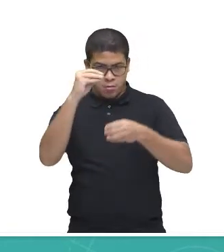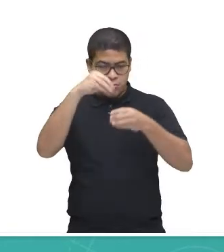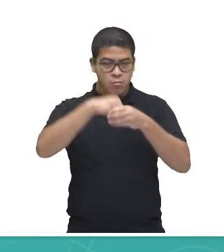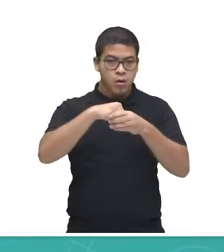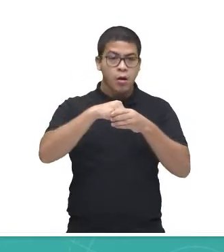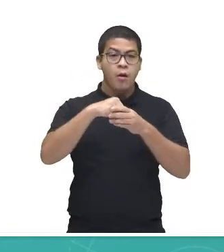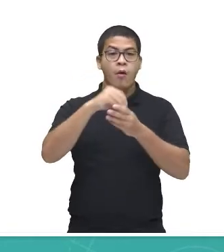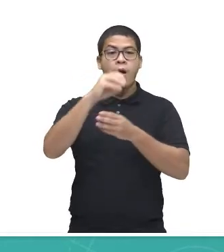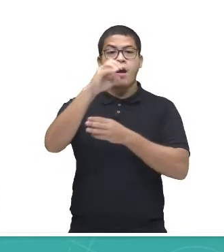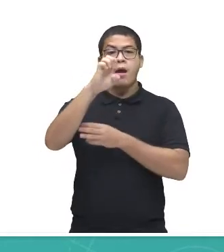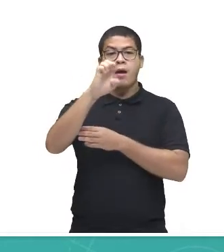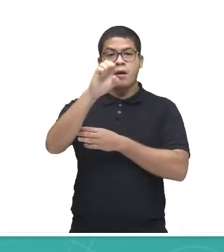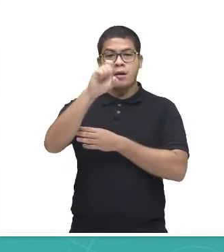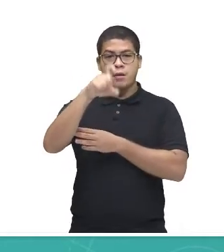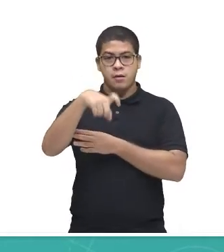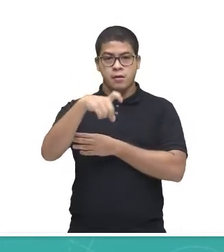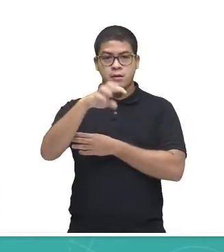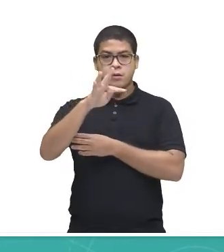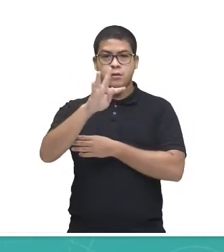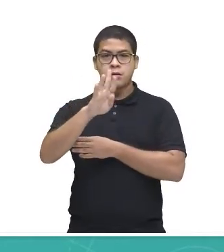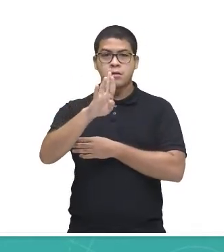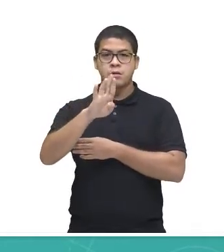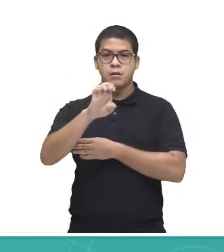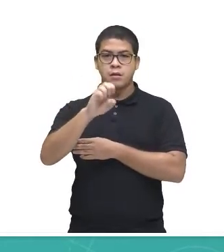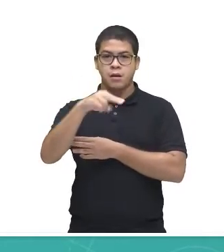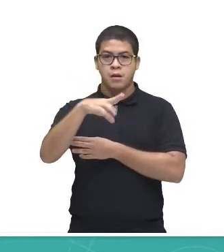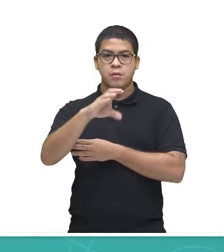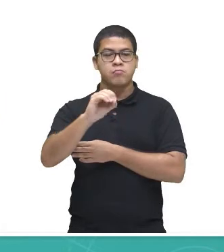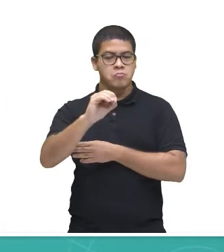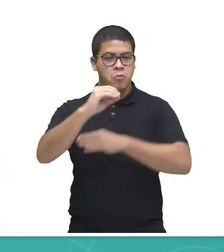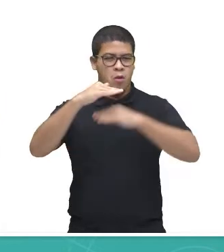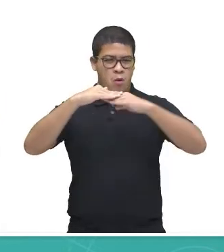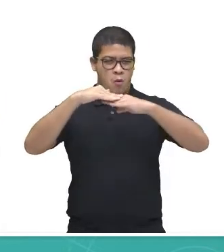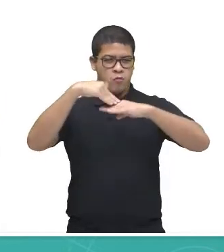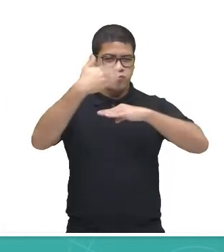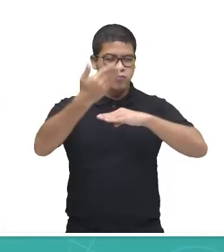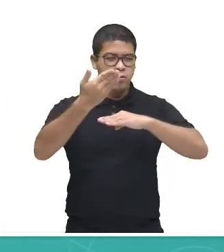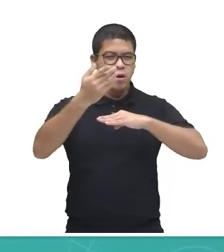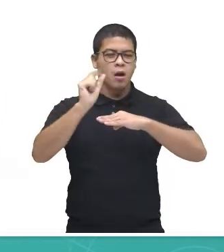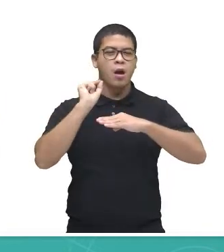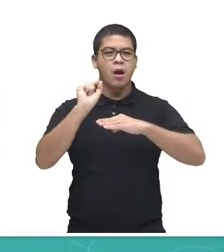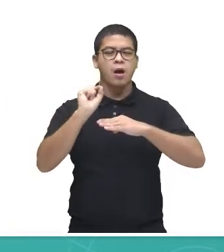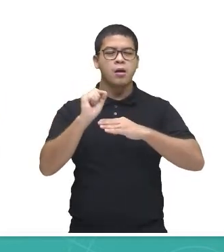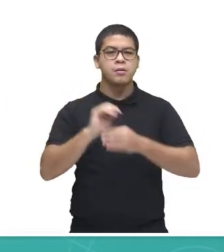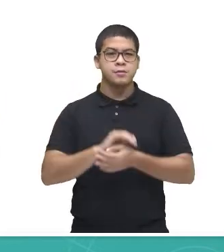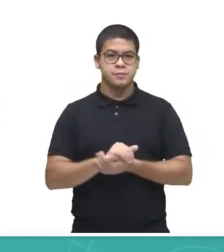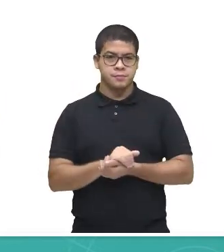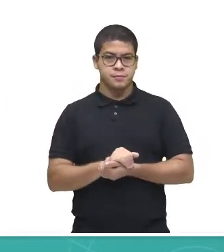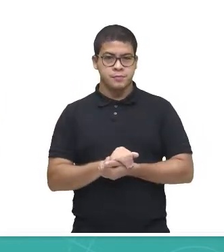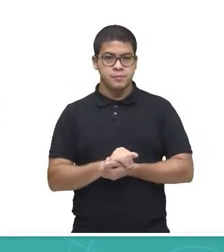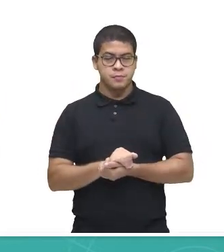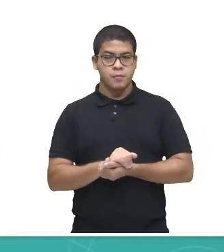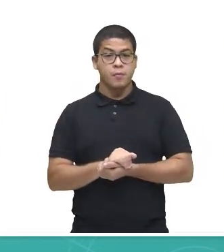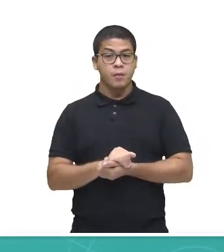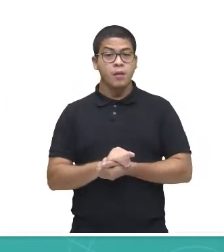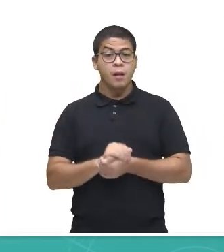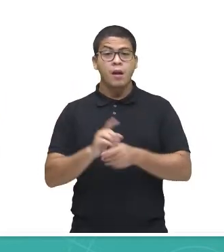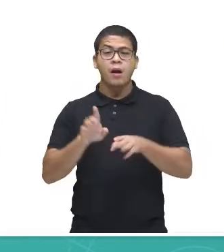tá? Então, esses dois pares também são considerados alternos, porém, são